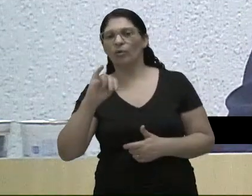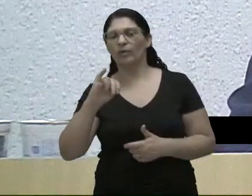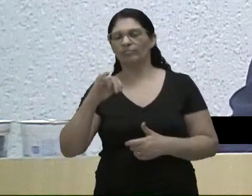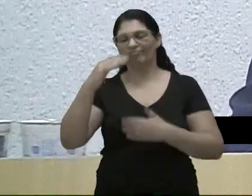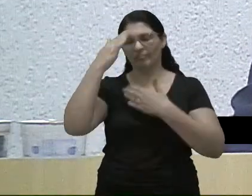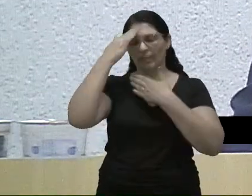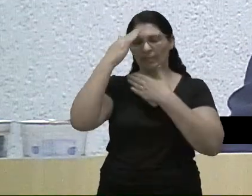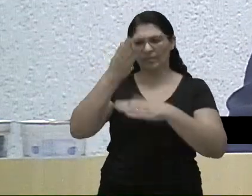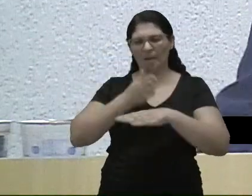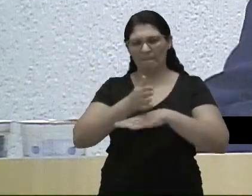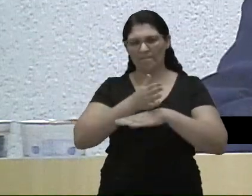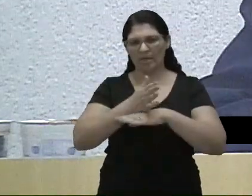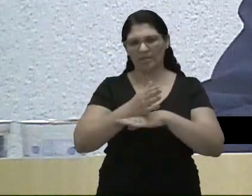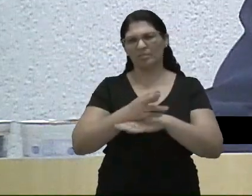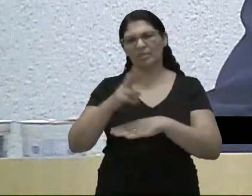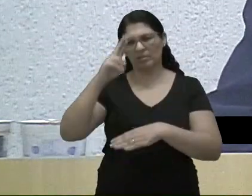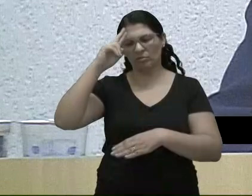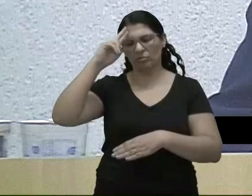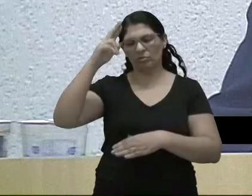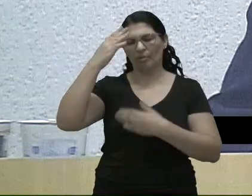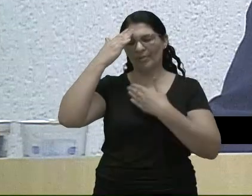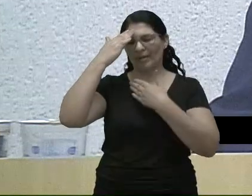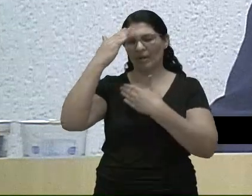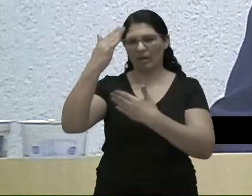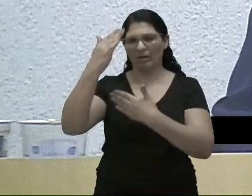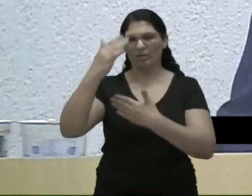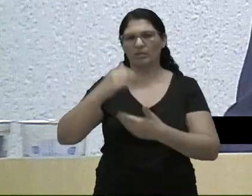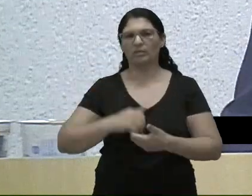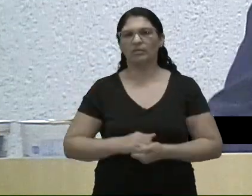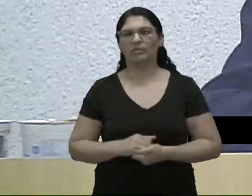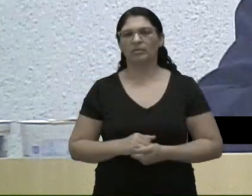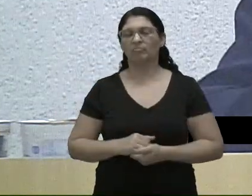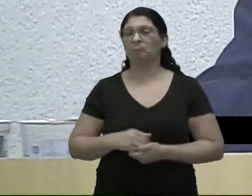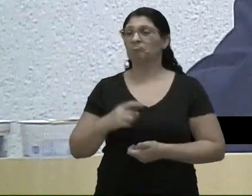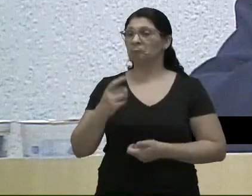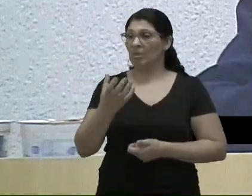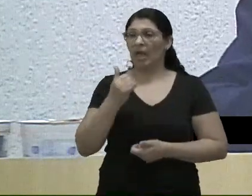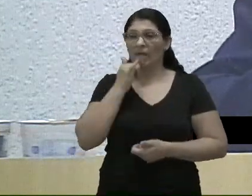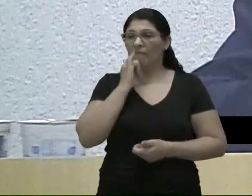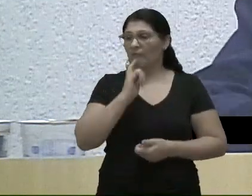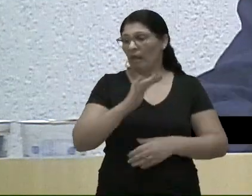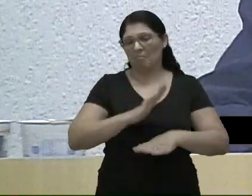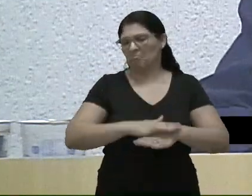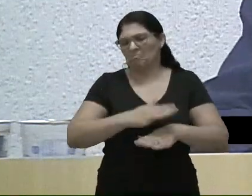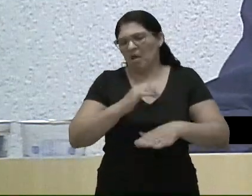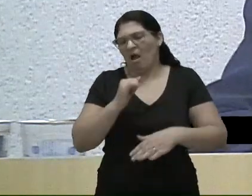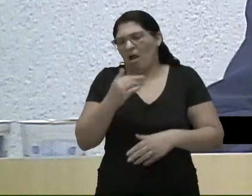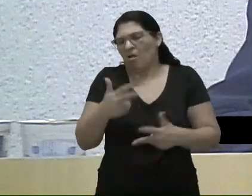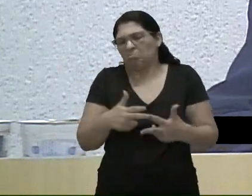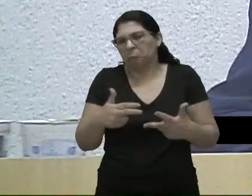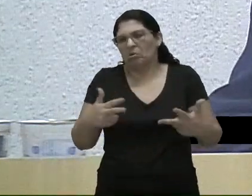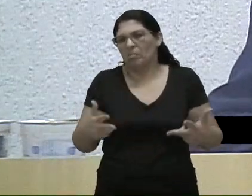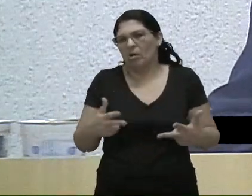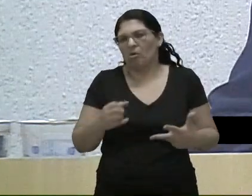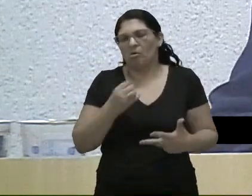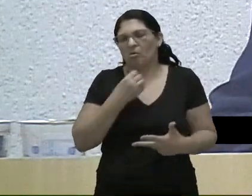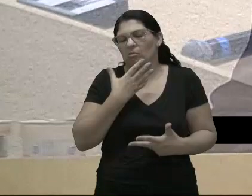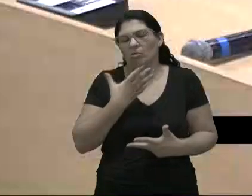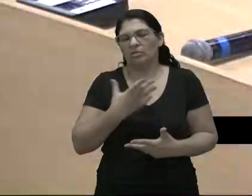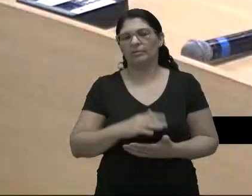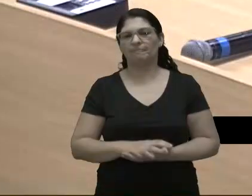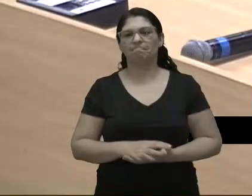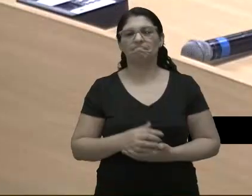contribuição e a participação do senhor. Tá bom? Muito obrigado. O senhor quer acrescentar, contribuir, falar mais alguma coisa ou está tudo... Eu que